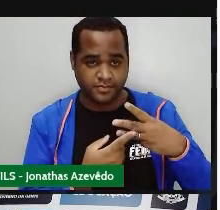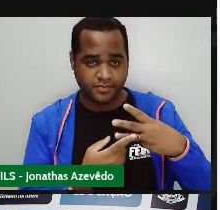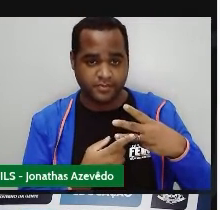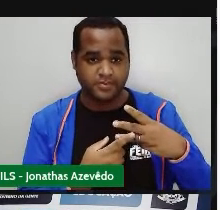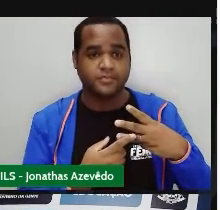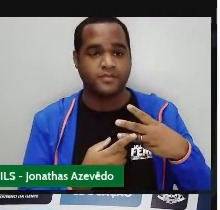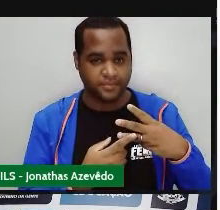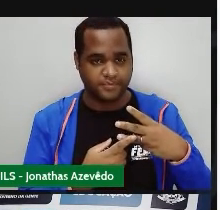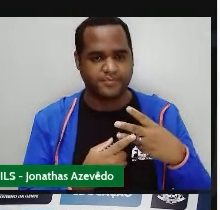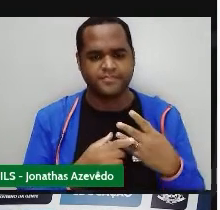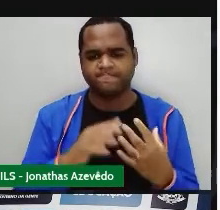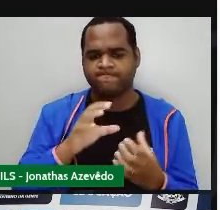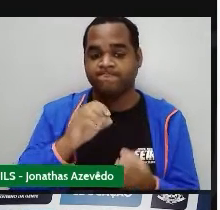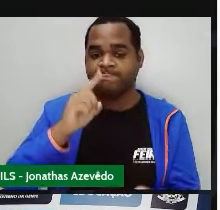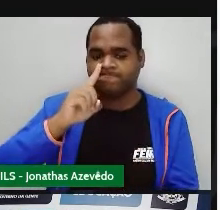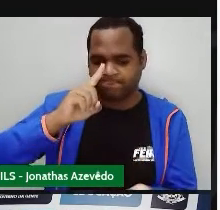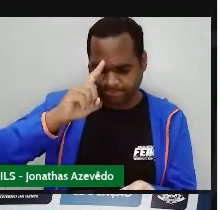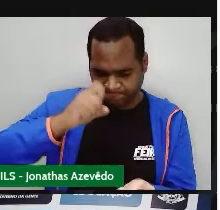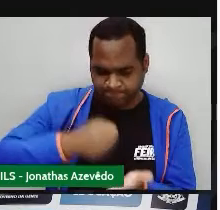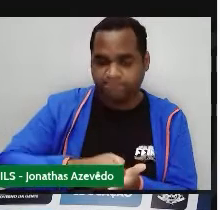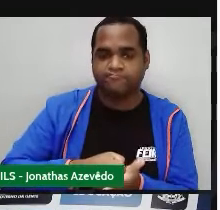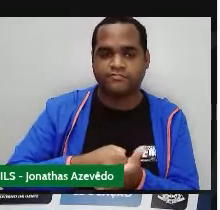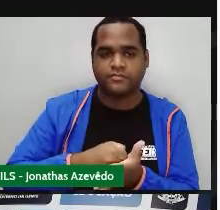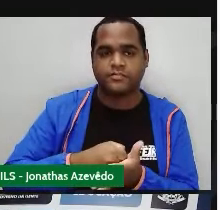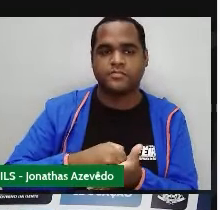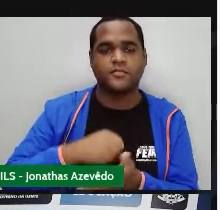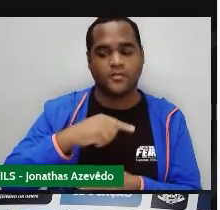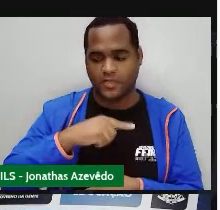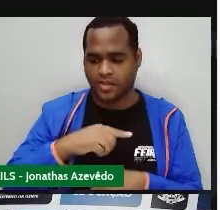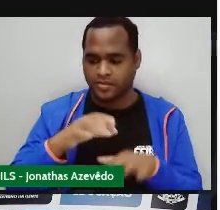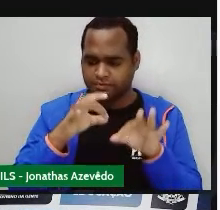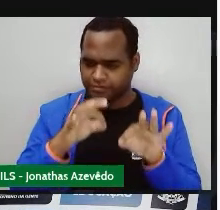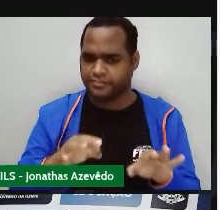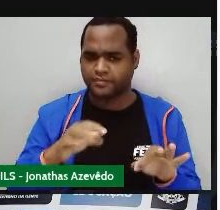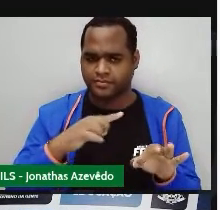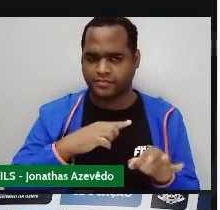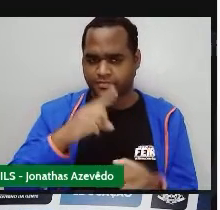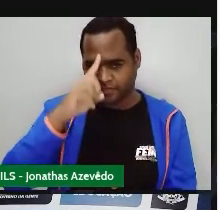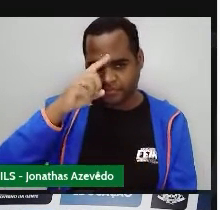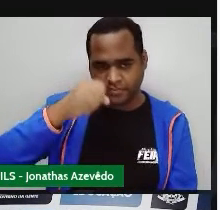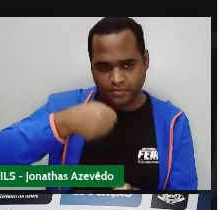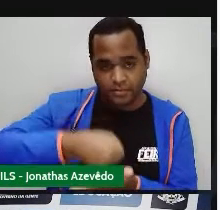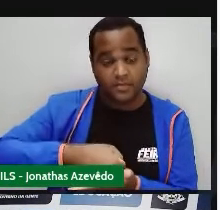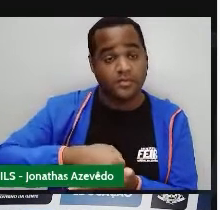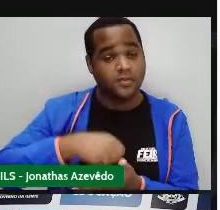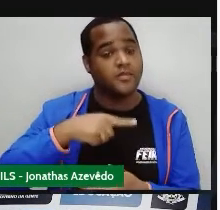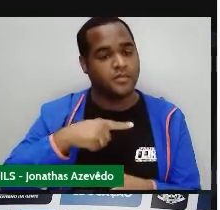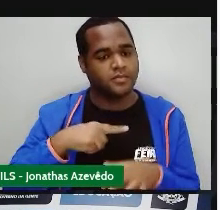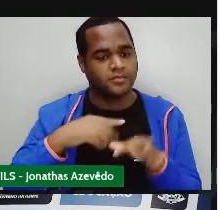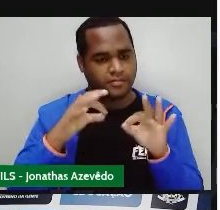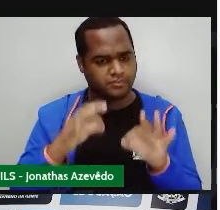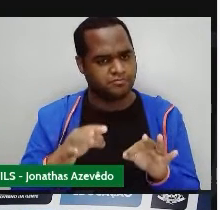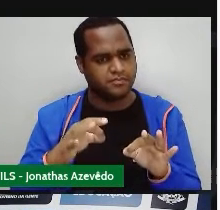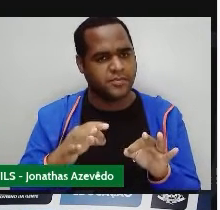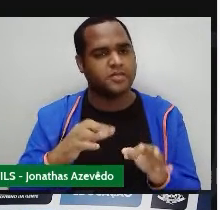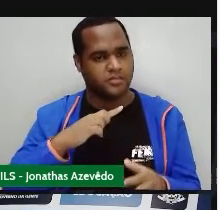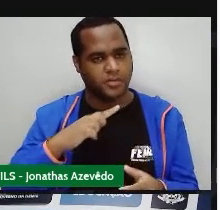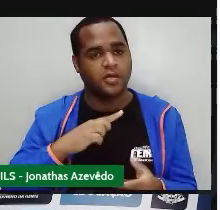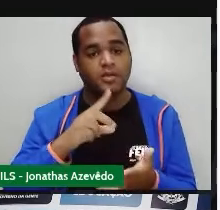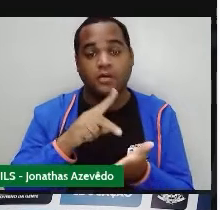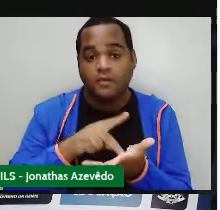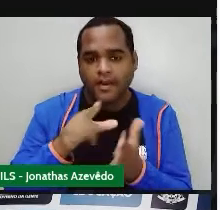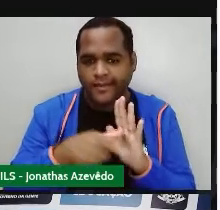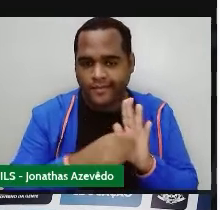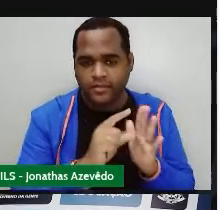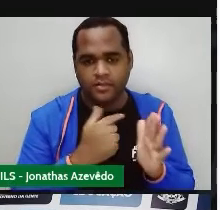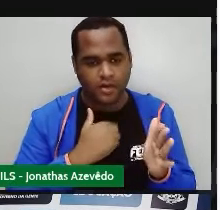executar esse plano que executar o plano é você colocar ele em pratica você usar o plano e para